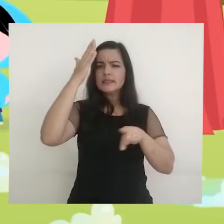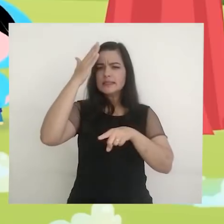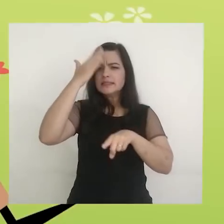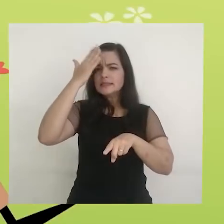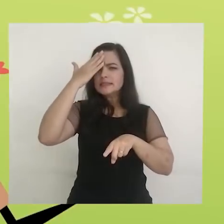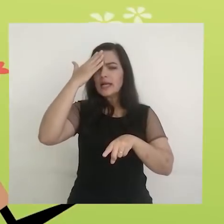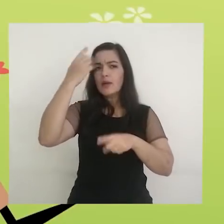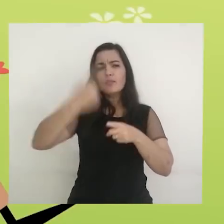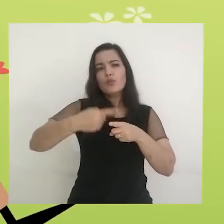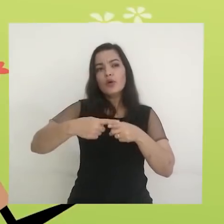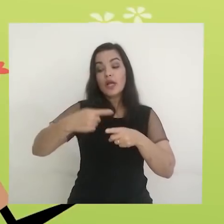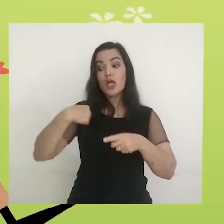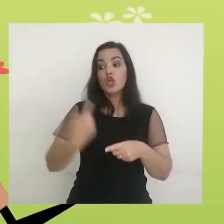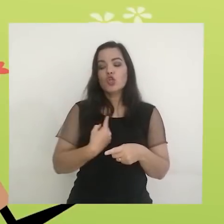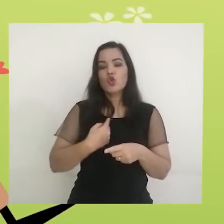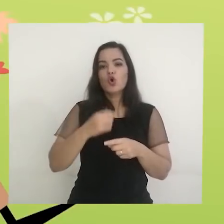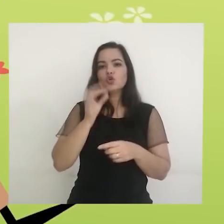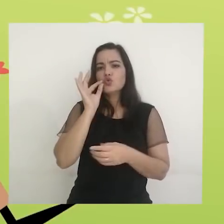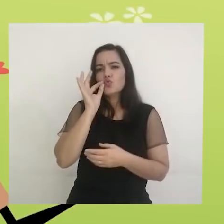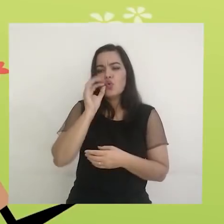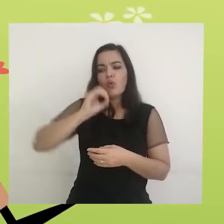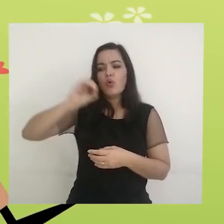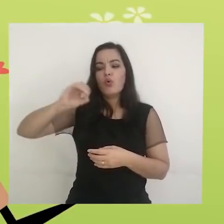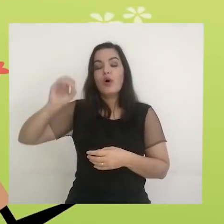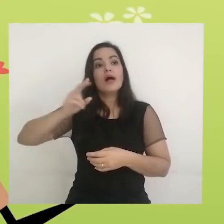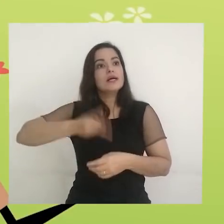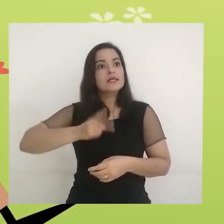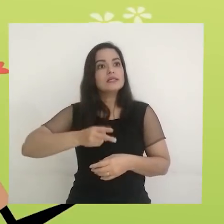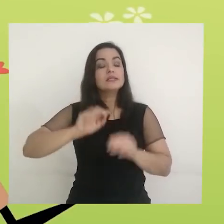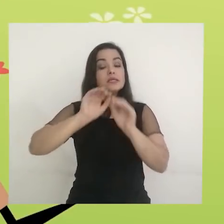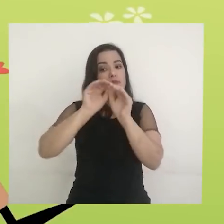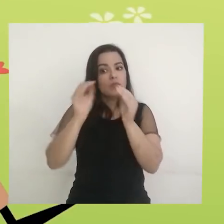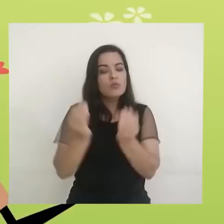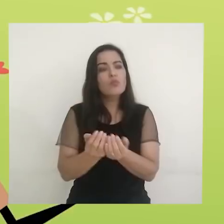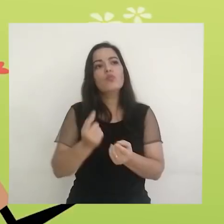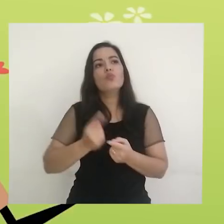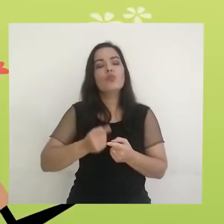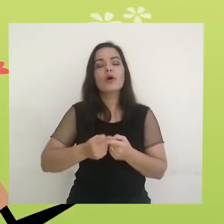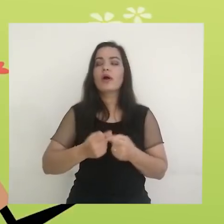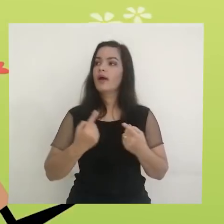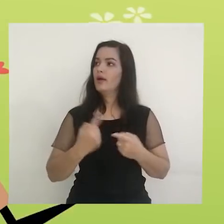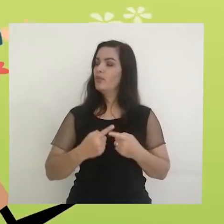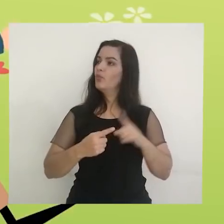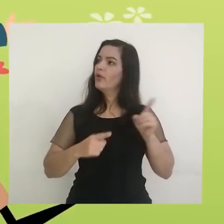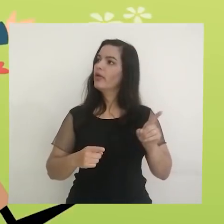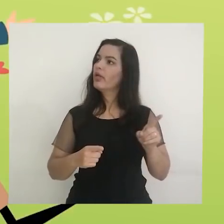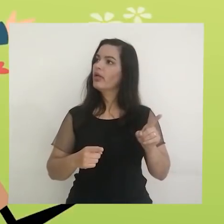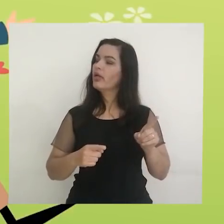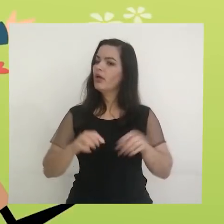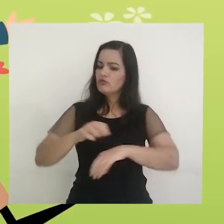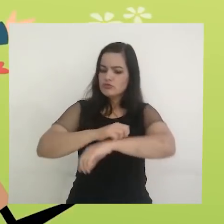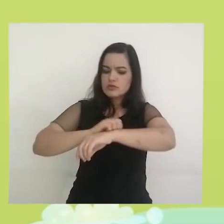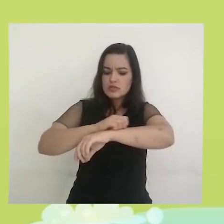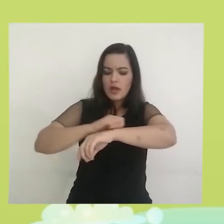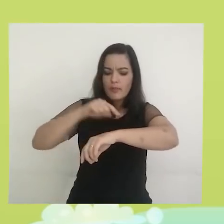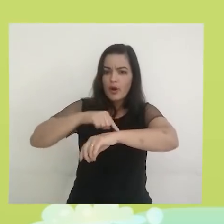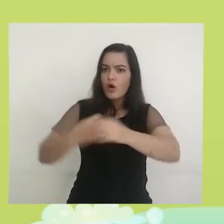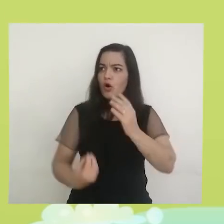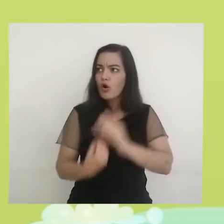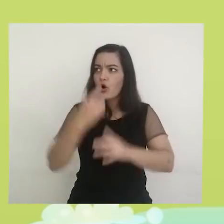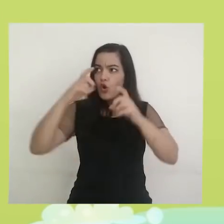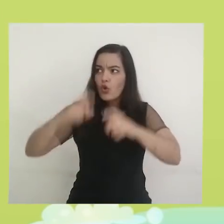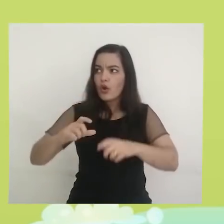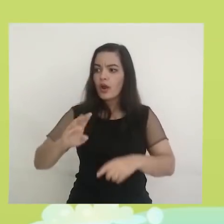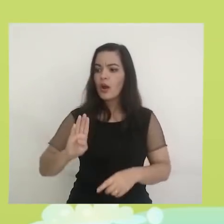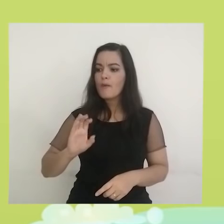sempre redondas? É porque o sabão que fez as bolhas foi feito lá na Bolholândia? Ah, papai,